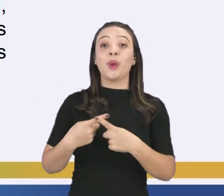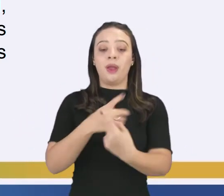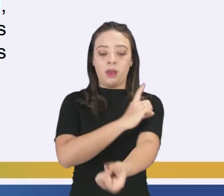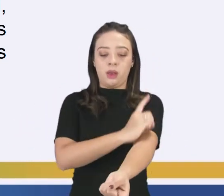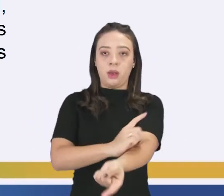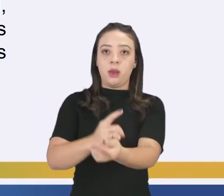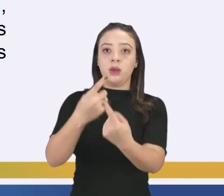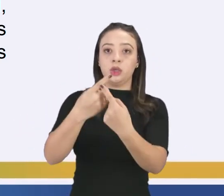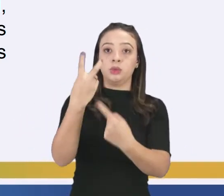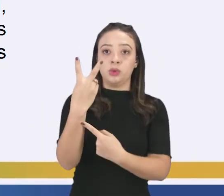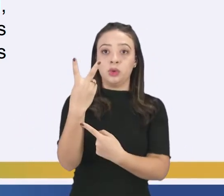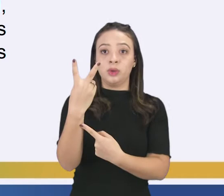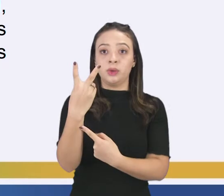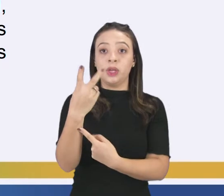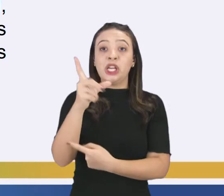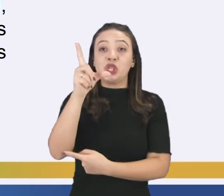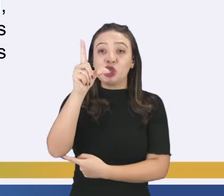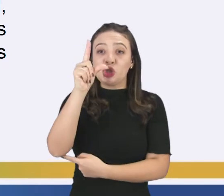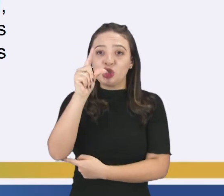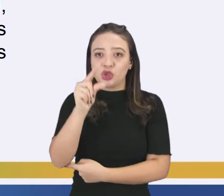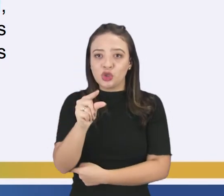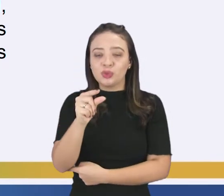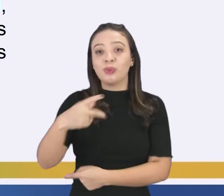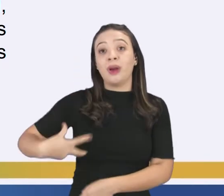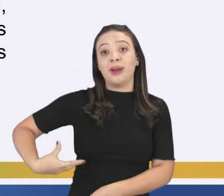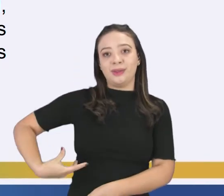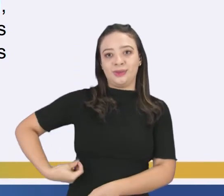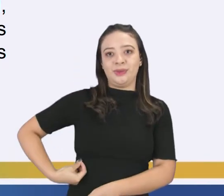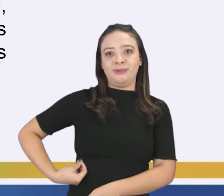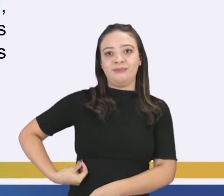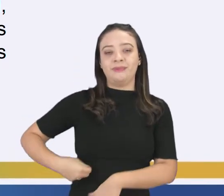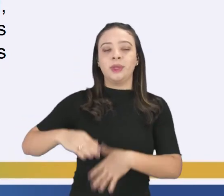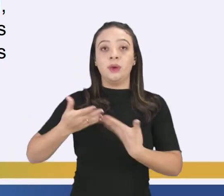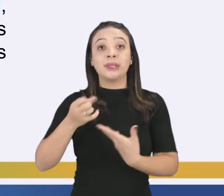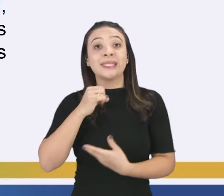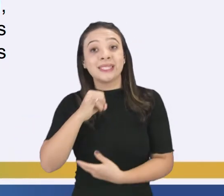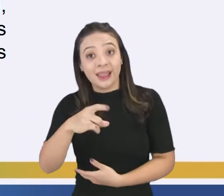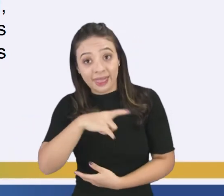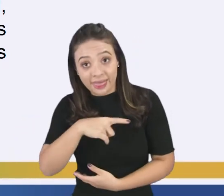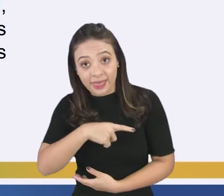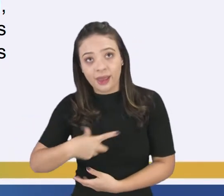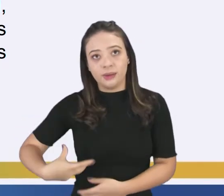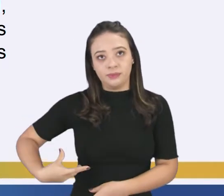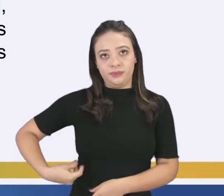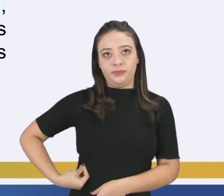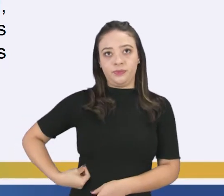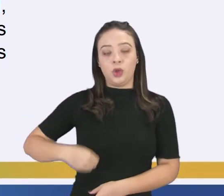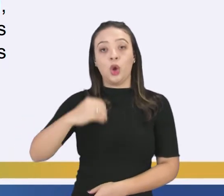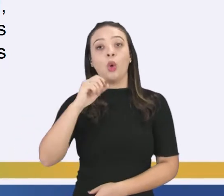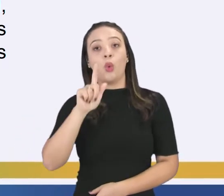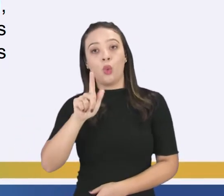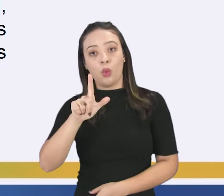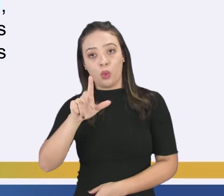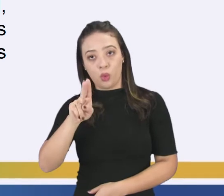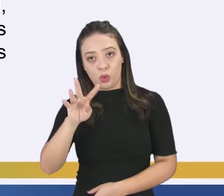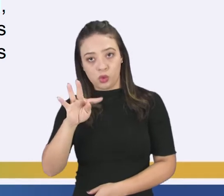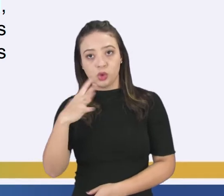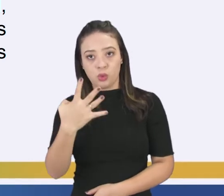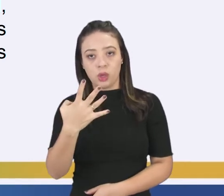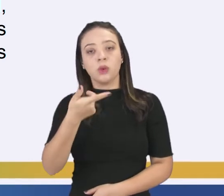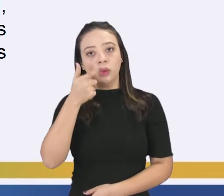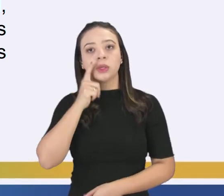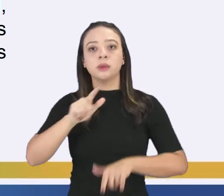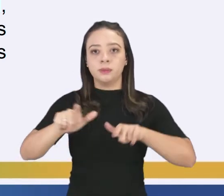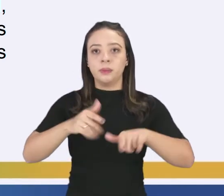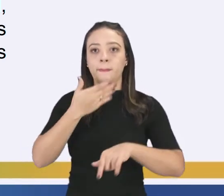a tendência é diminuir a sensibilidade da insulina. Na presença dela, o GLUT4 fica mais ativo. Então ela